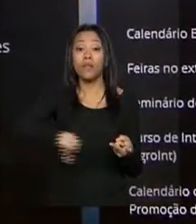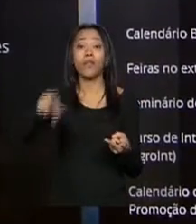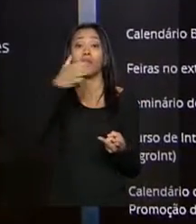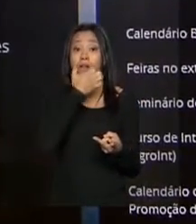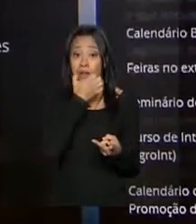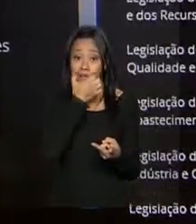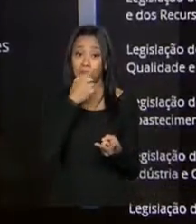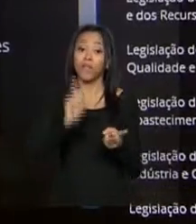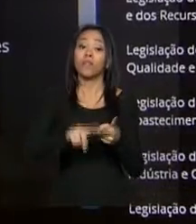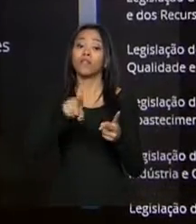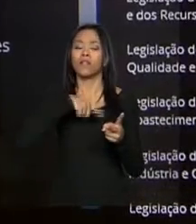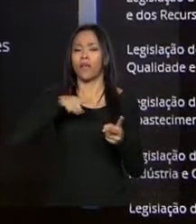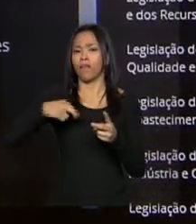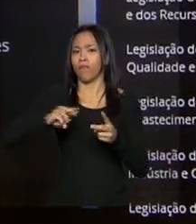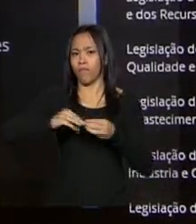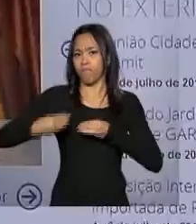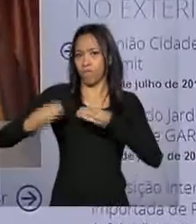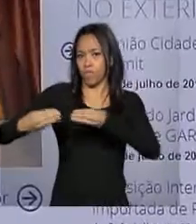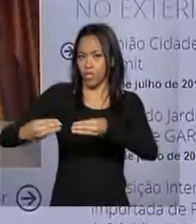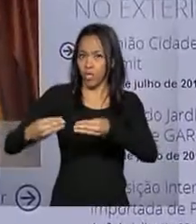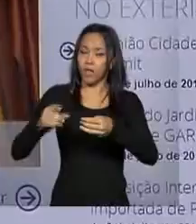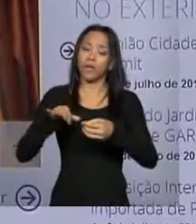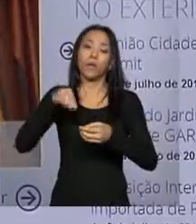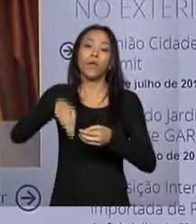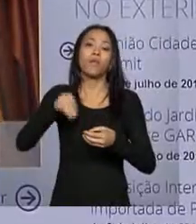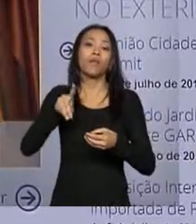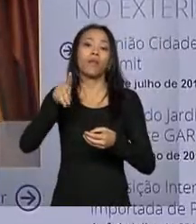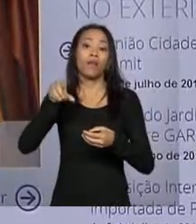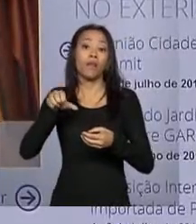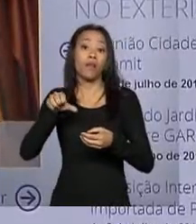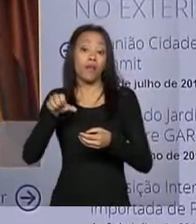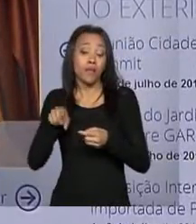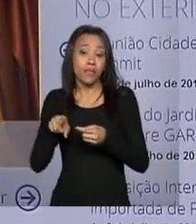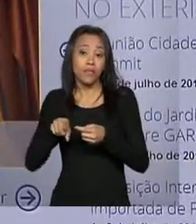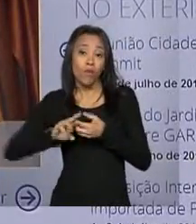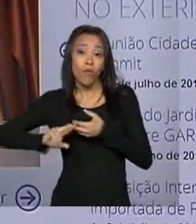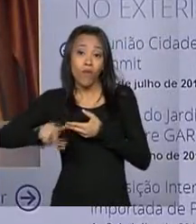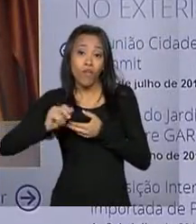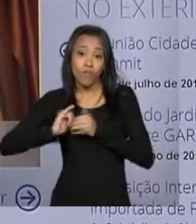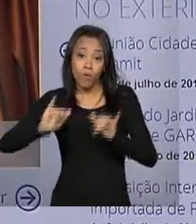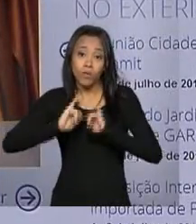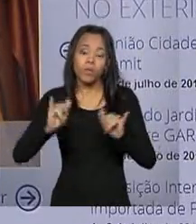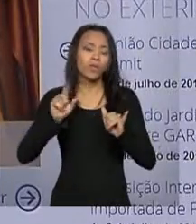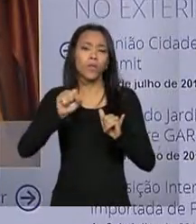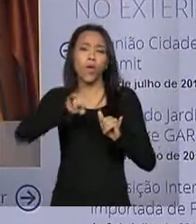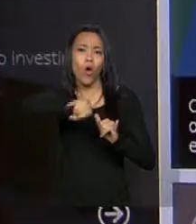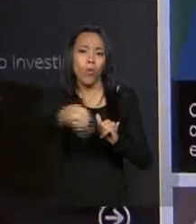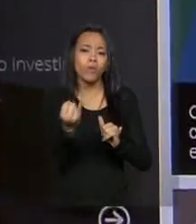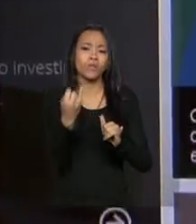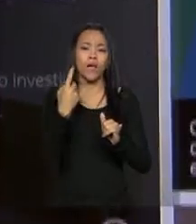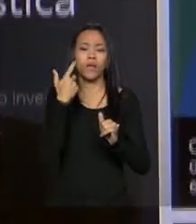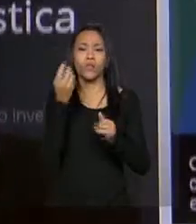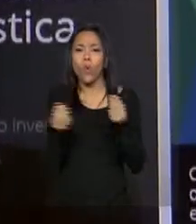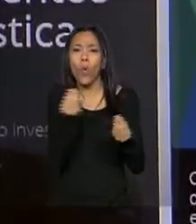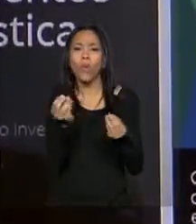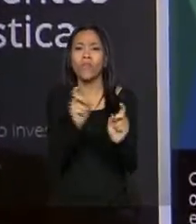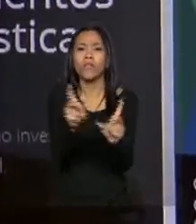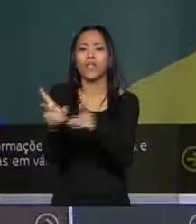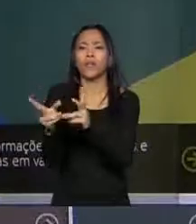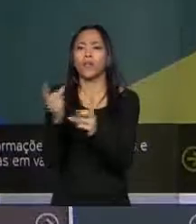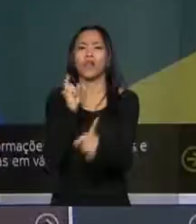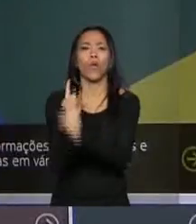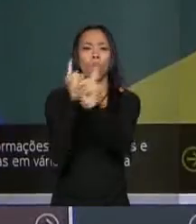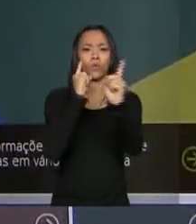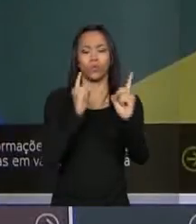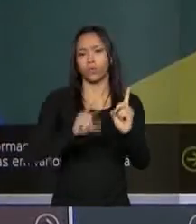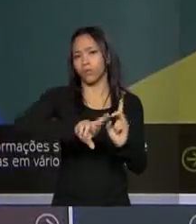do Desenvolvimento e Comércio Exterior e das Relações Exteriores. São dados sobre oportunidades de negócios, feiras,